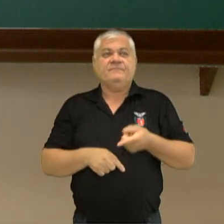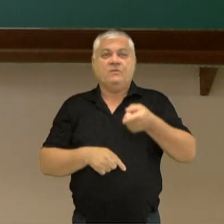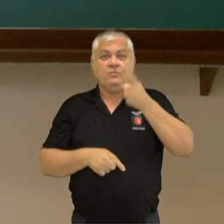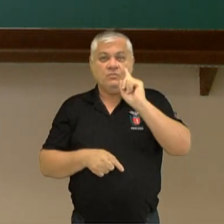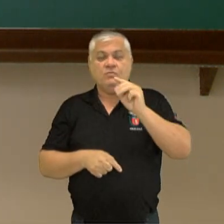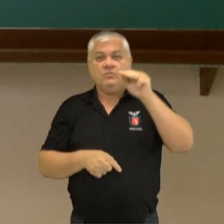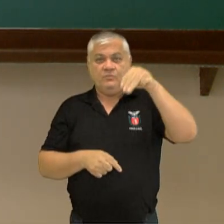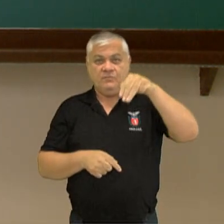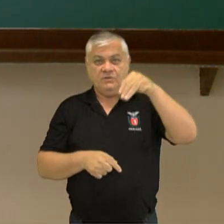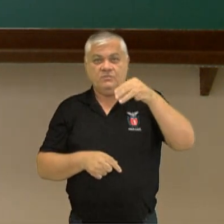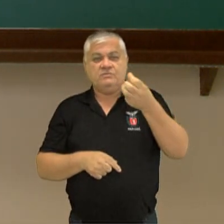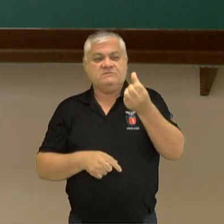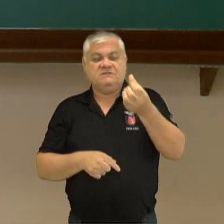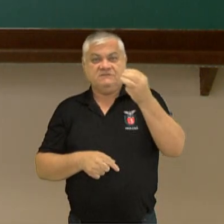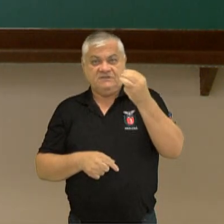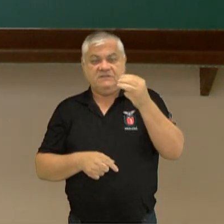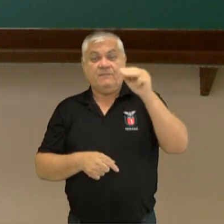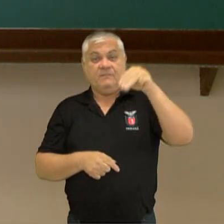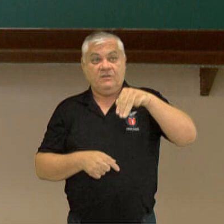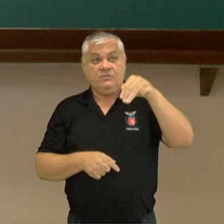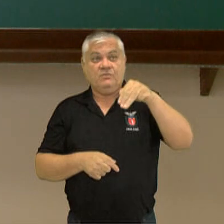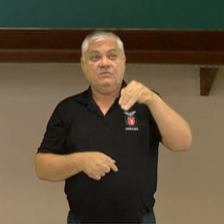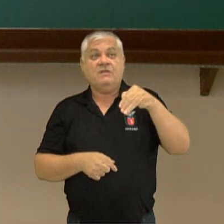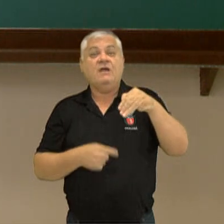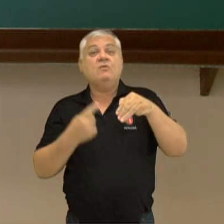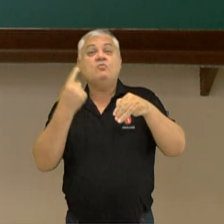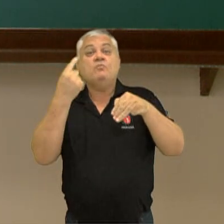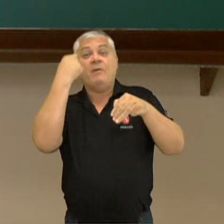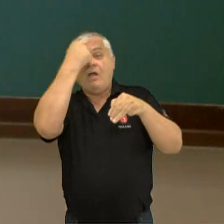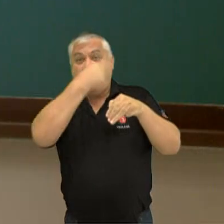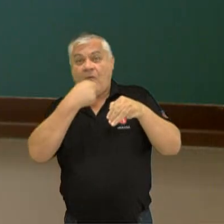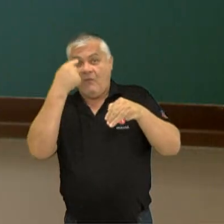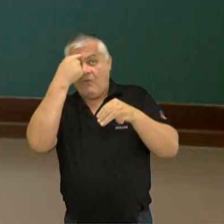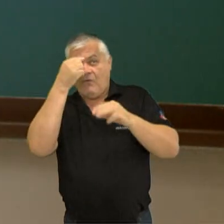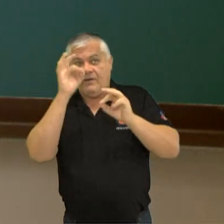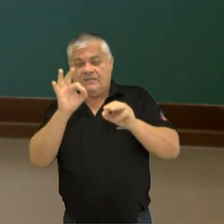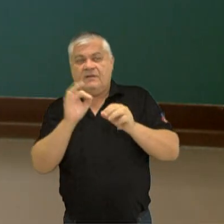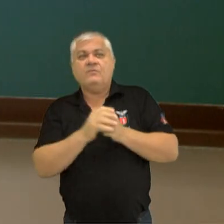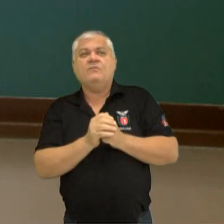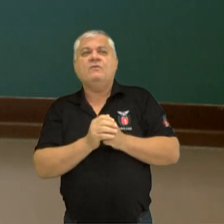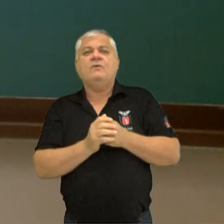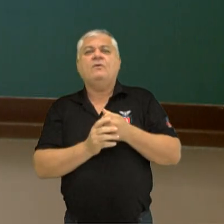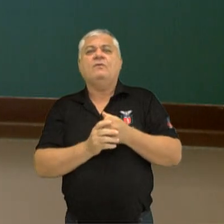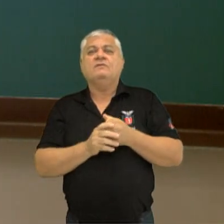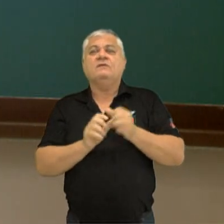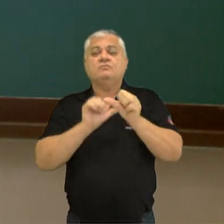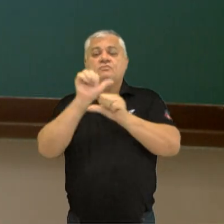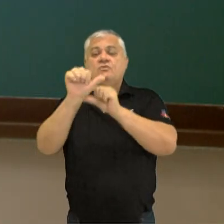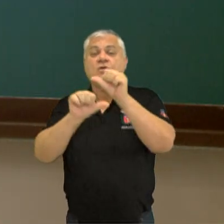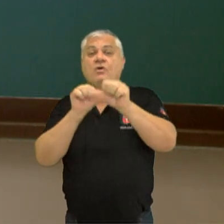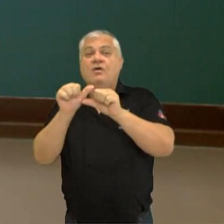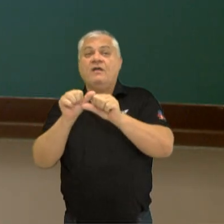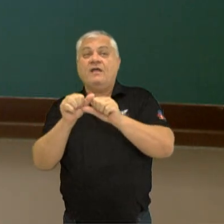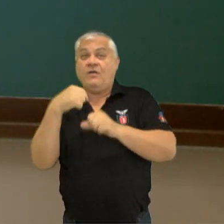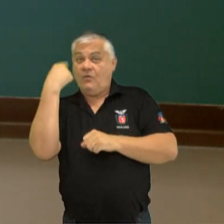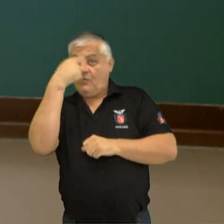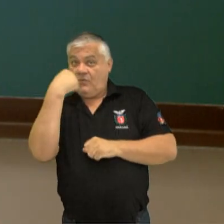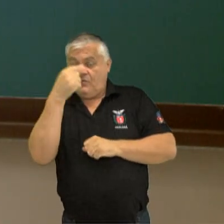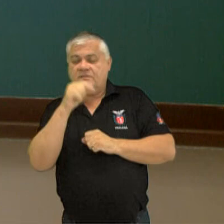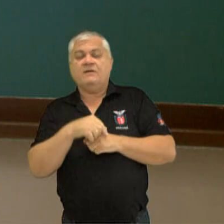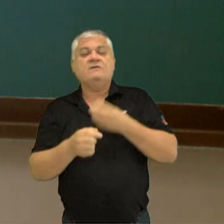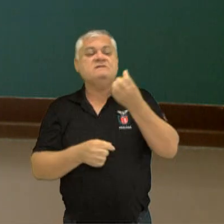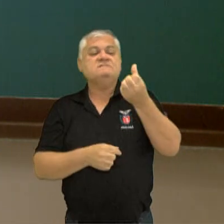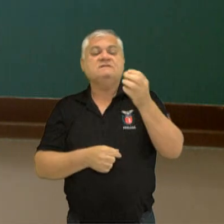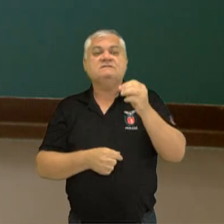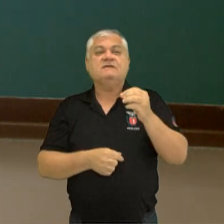Então, eu coloco 60 minutos, que equivale a uma hora. Eu tenho que transformar os minutos em horas. Então, eu vou usar uma